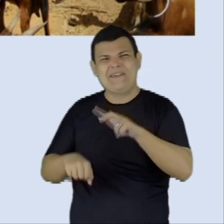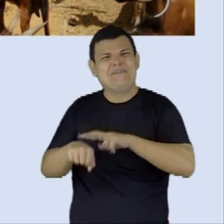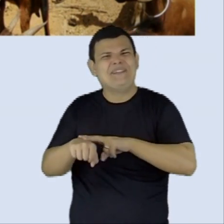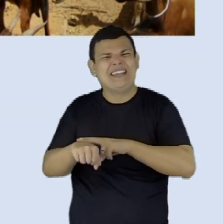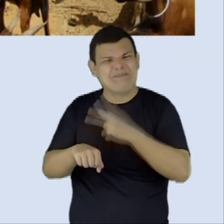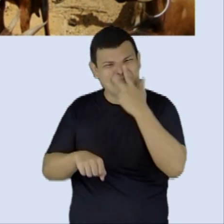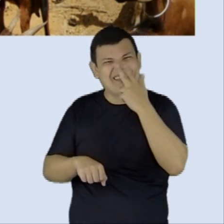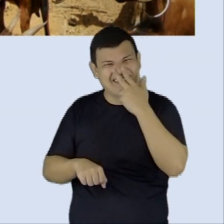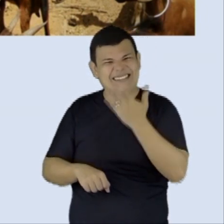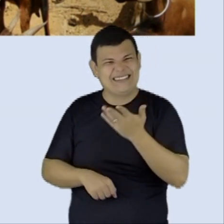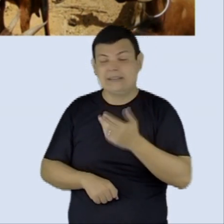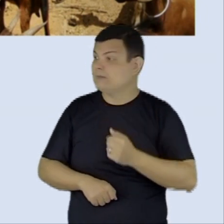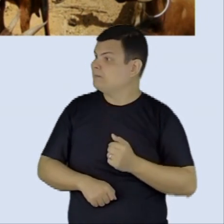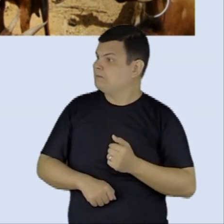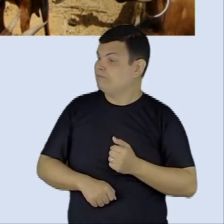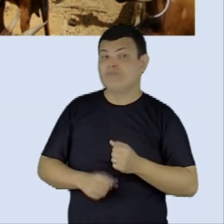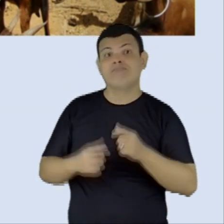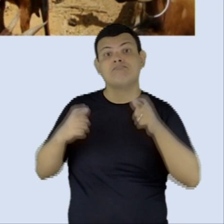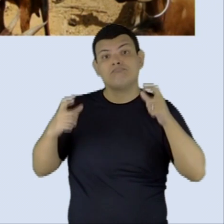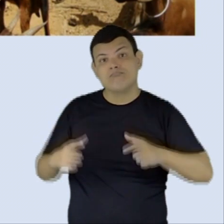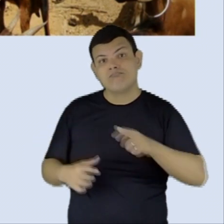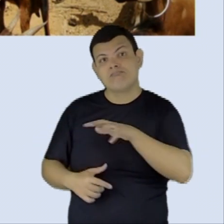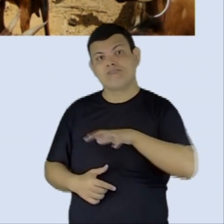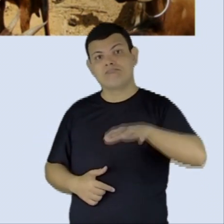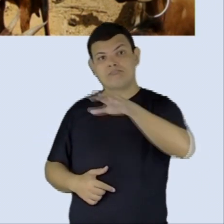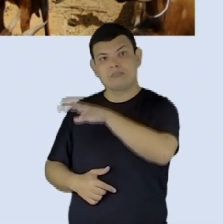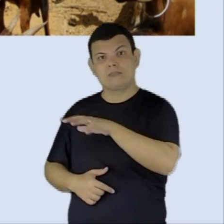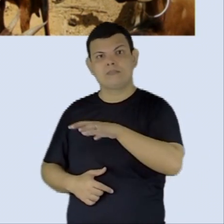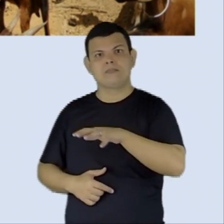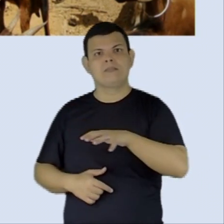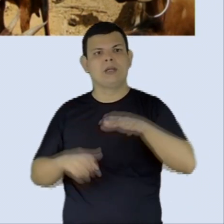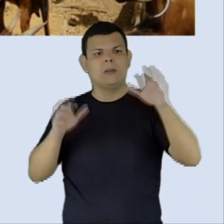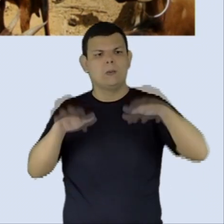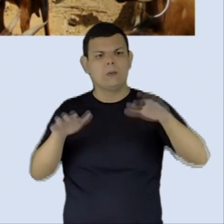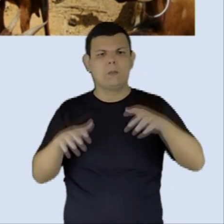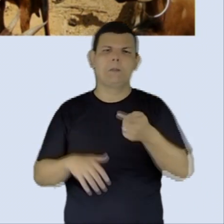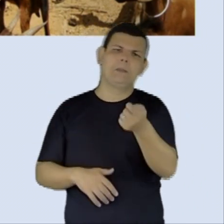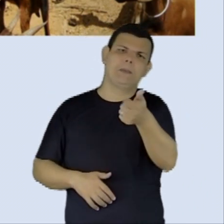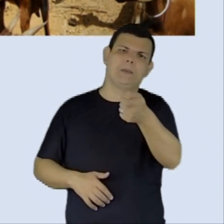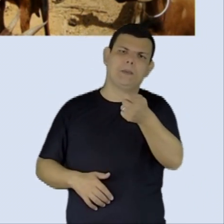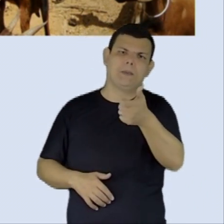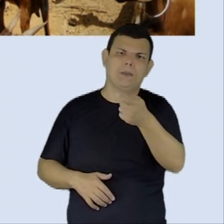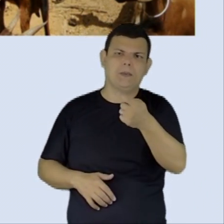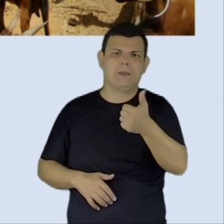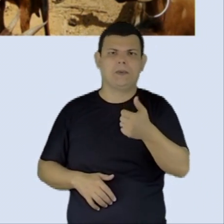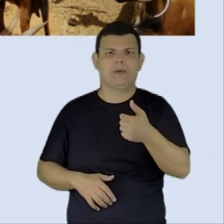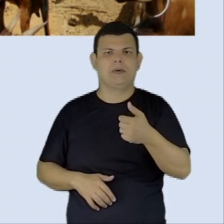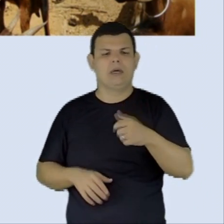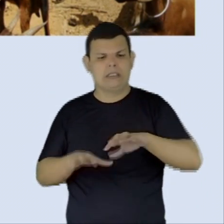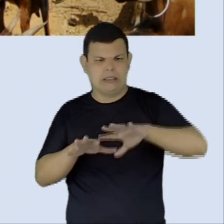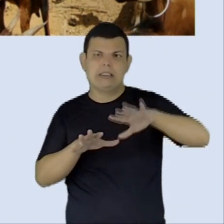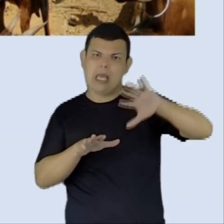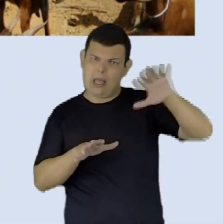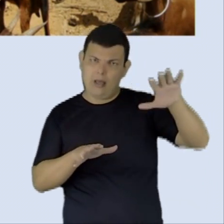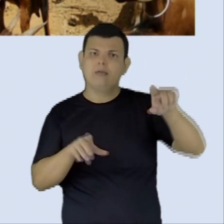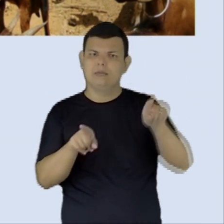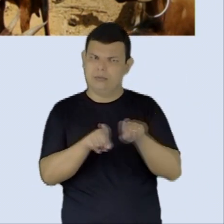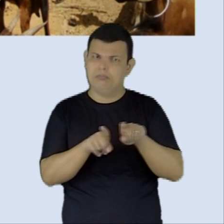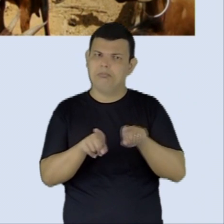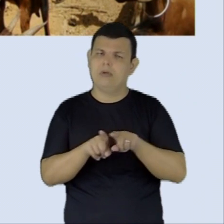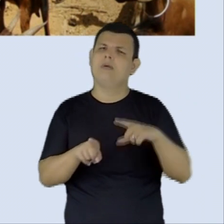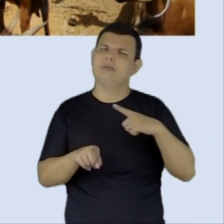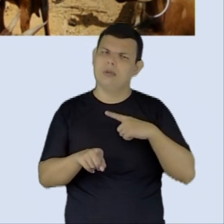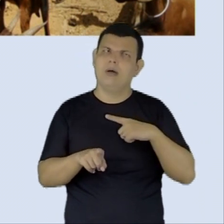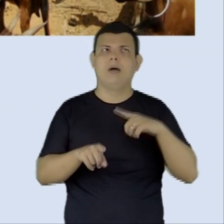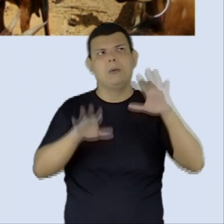nessa região. Ela é uma área, ó, de clima semiárido está na encosta das serras, também tem áreas